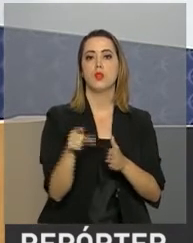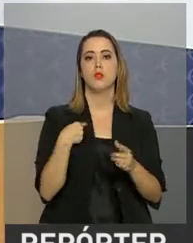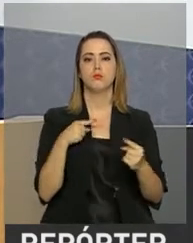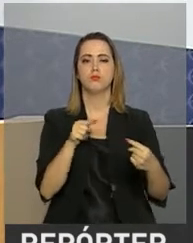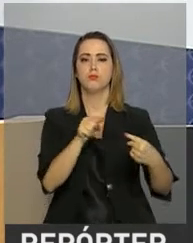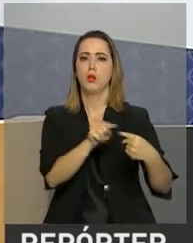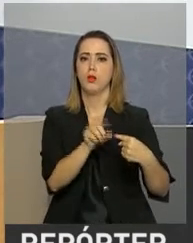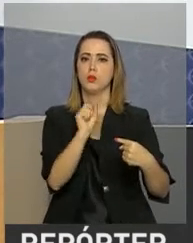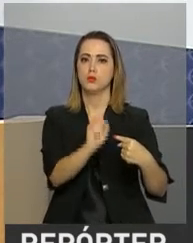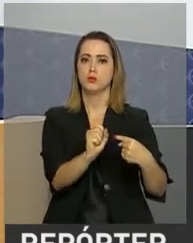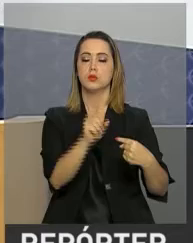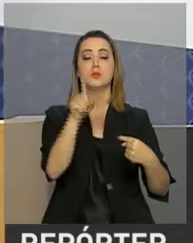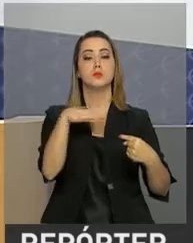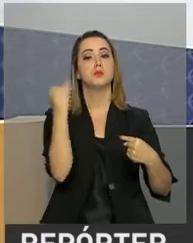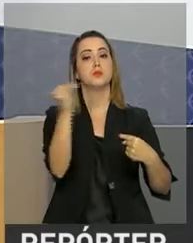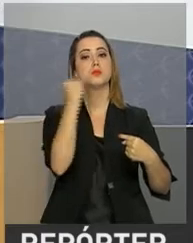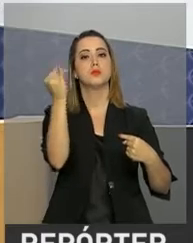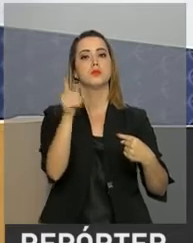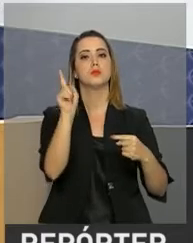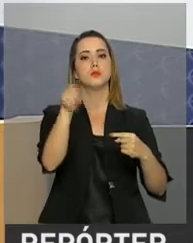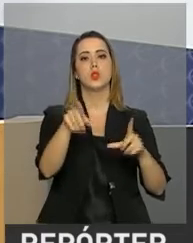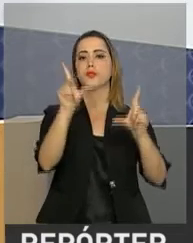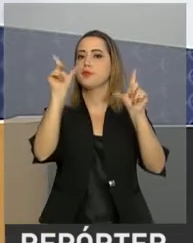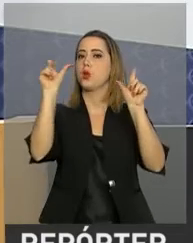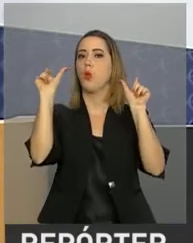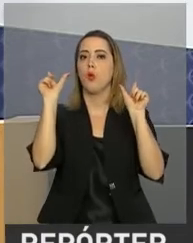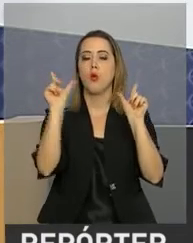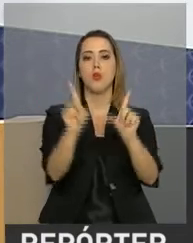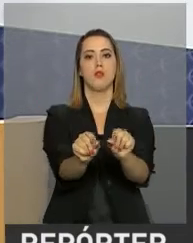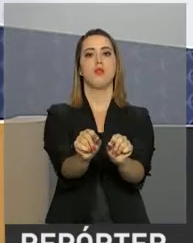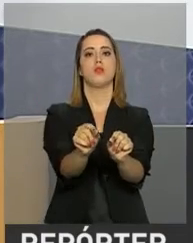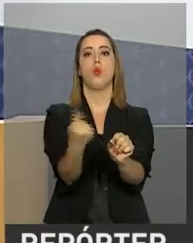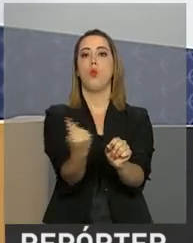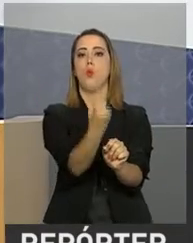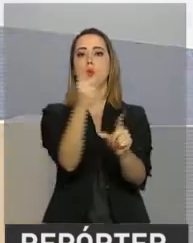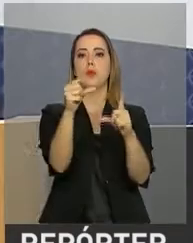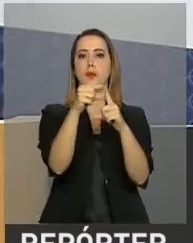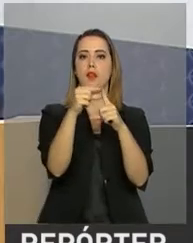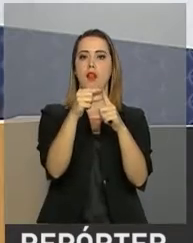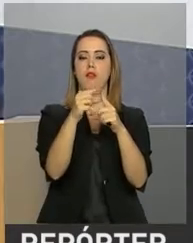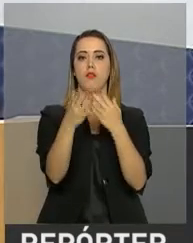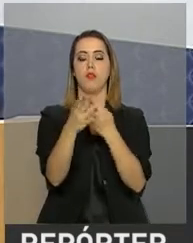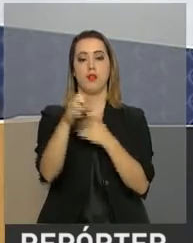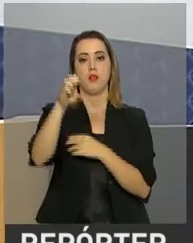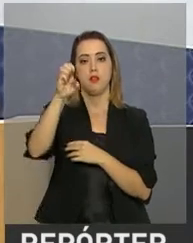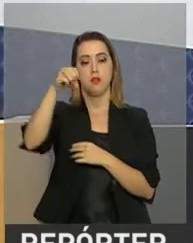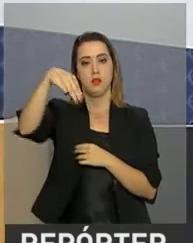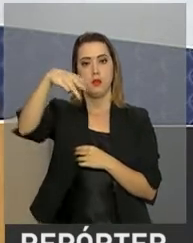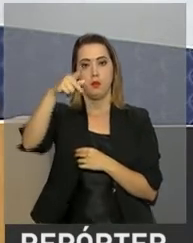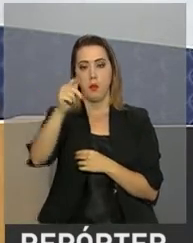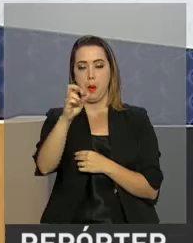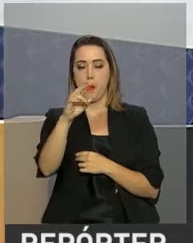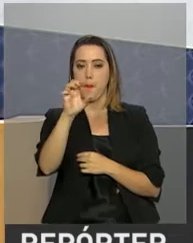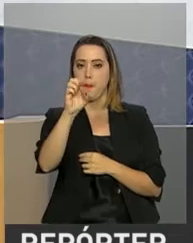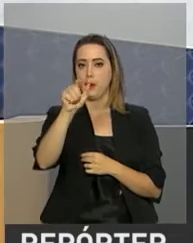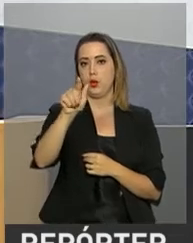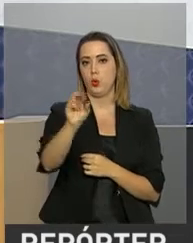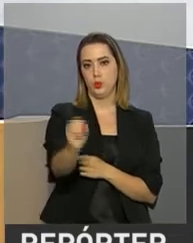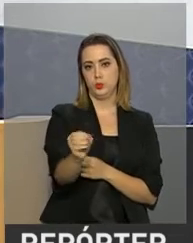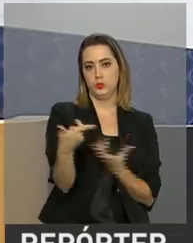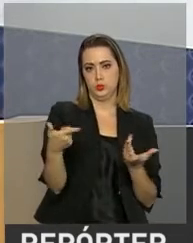meta fundamental, que se resume, na verdade, a uma palavra: emprego. Mas para criar empregos, para